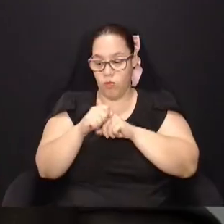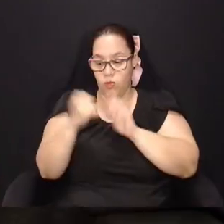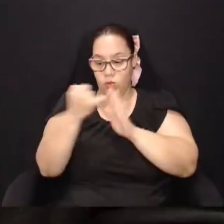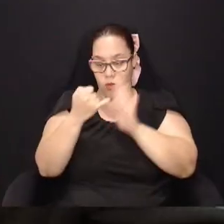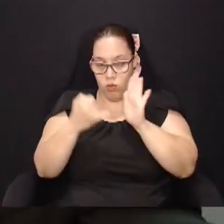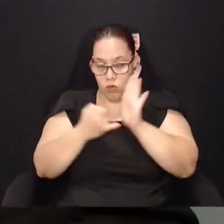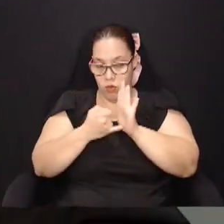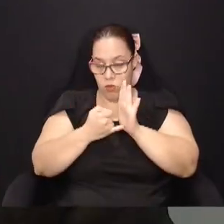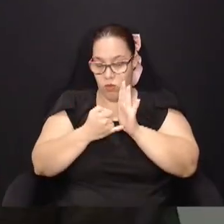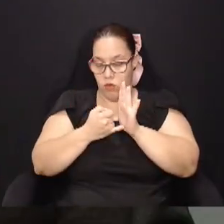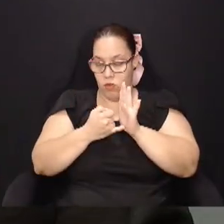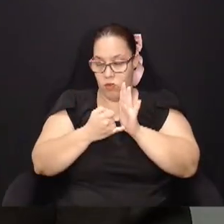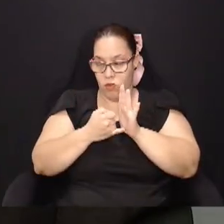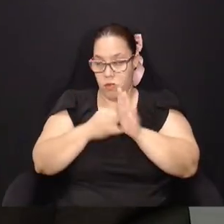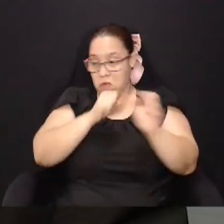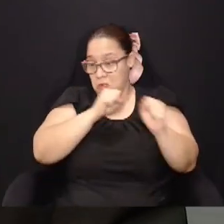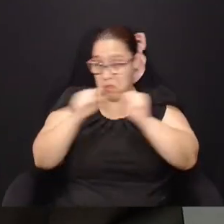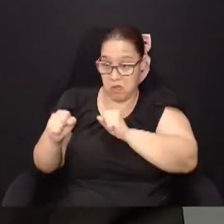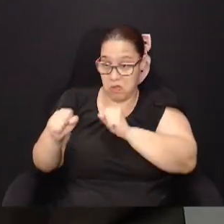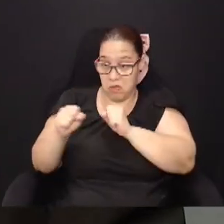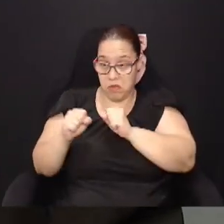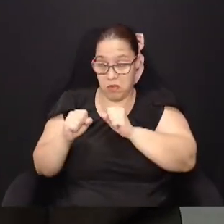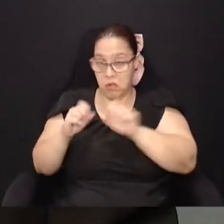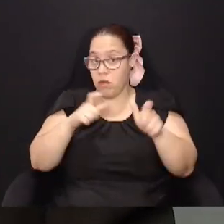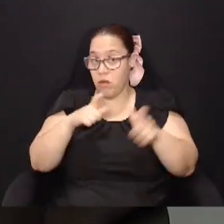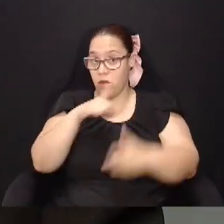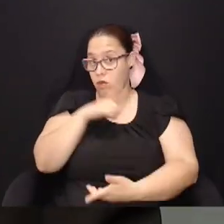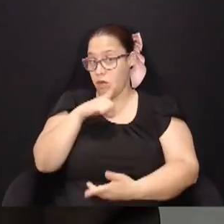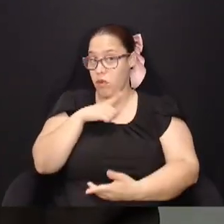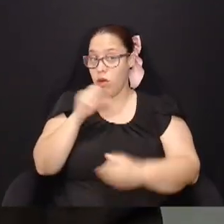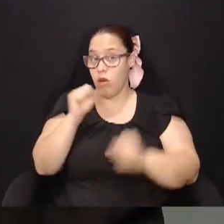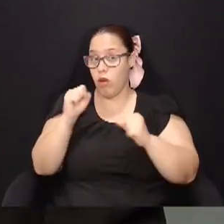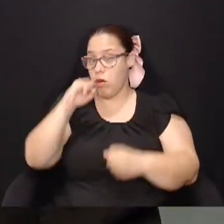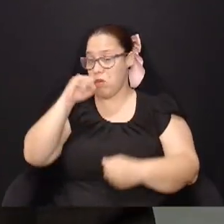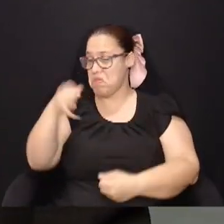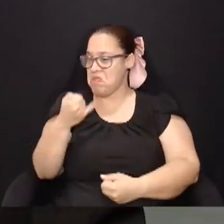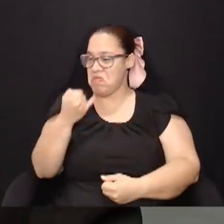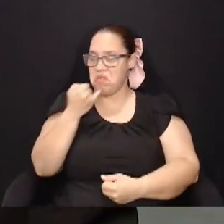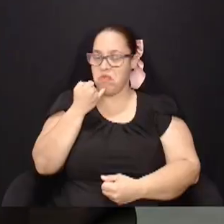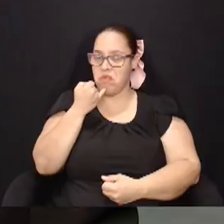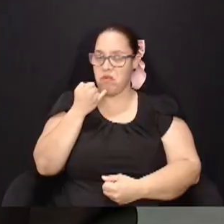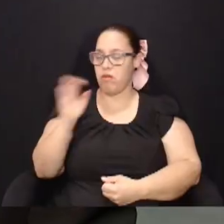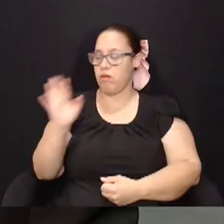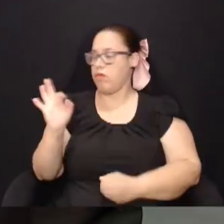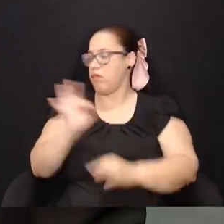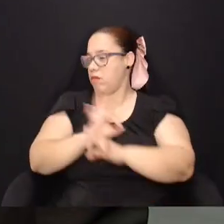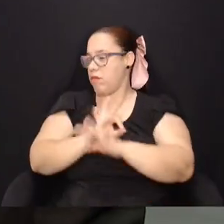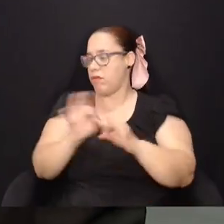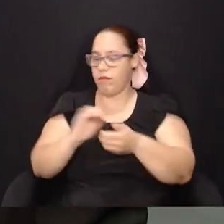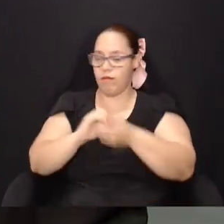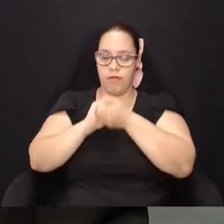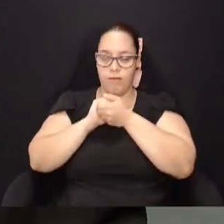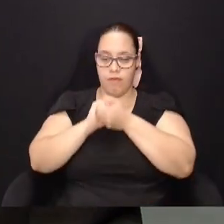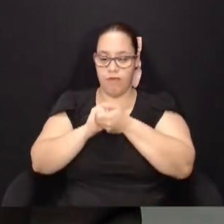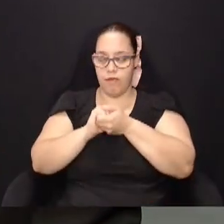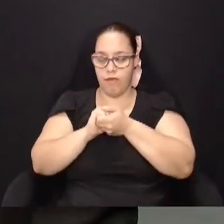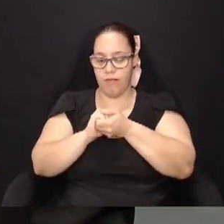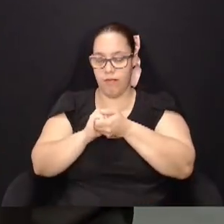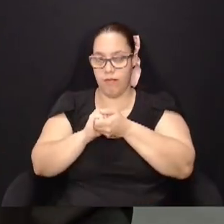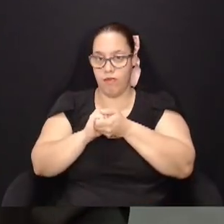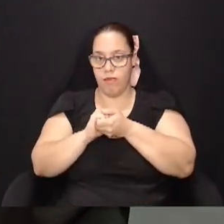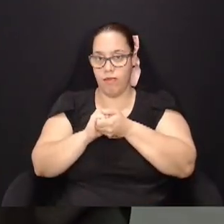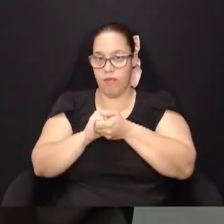Contas e dos poderes constituídos. Eu acho que é uma oportunidade rica, eu quero até cumprimentar, a presidente do Tribunal de Contas do Estado de